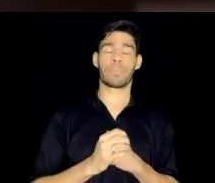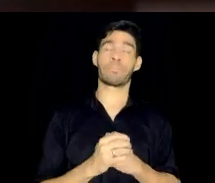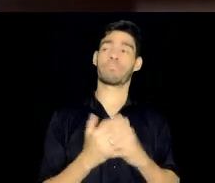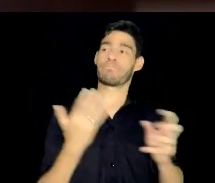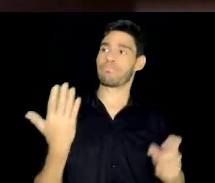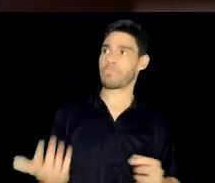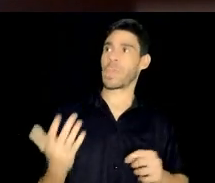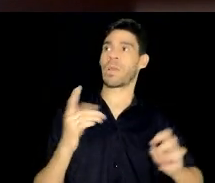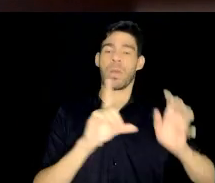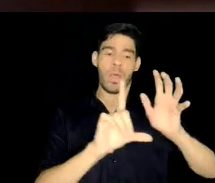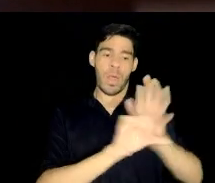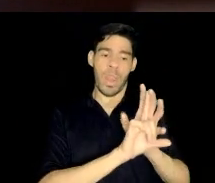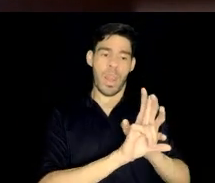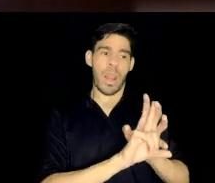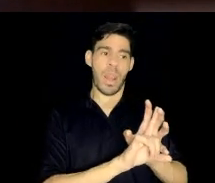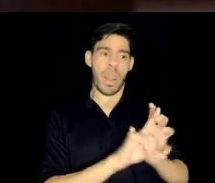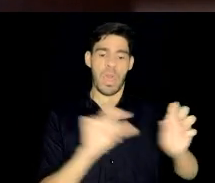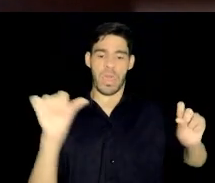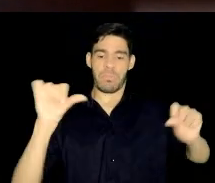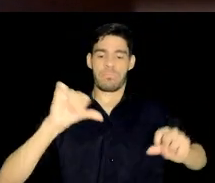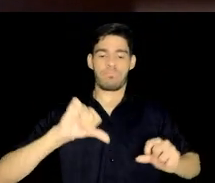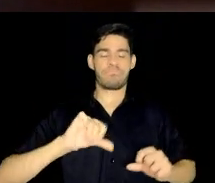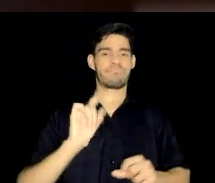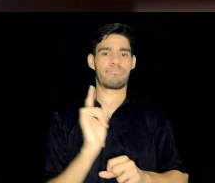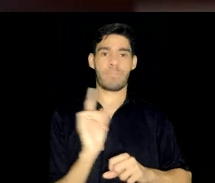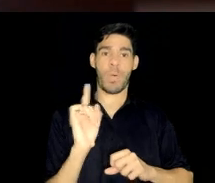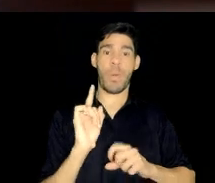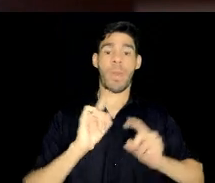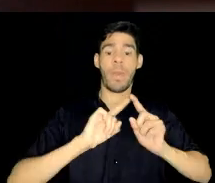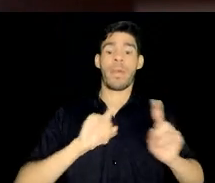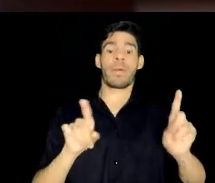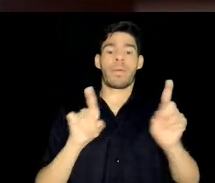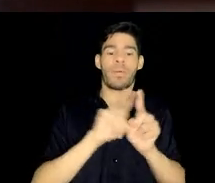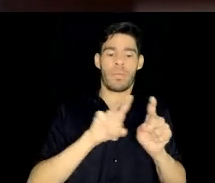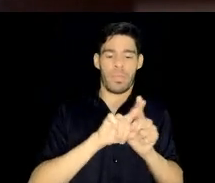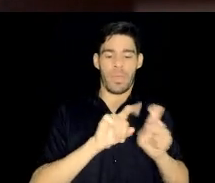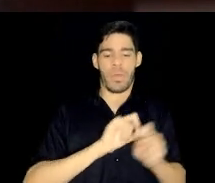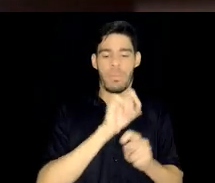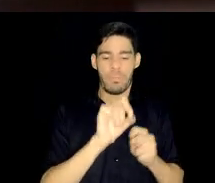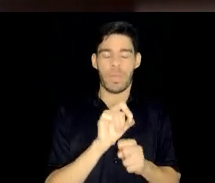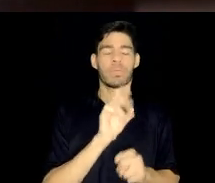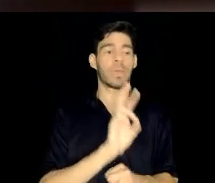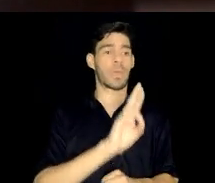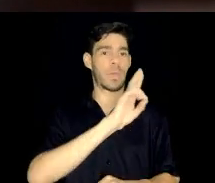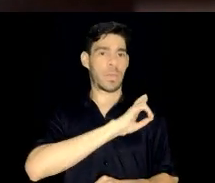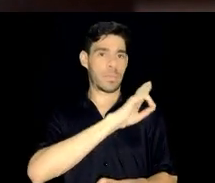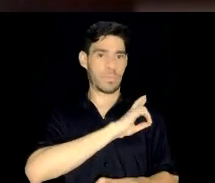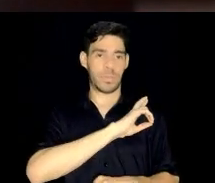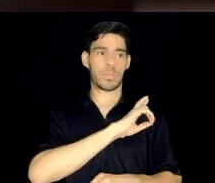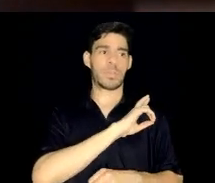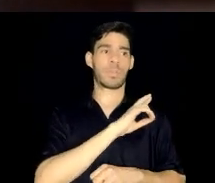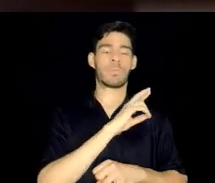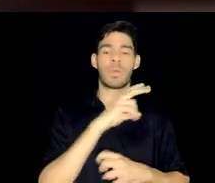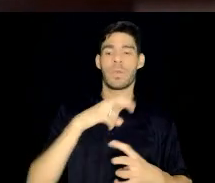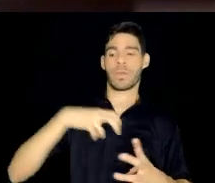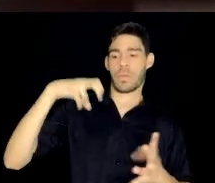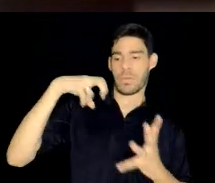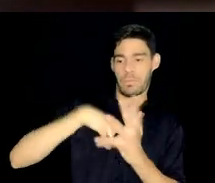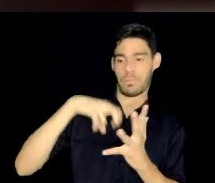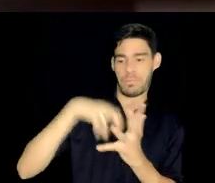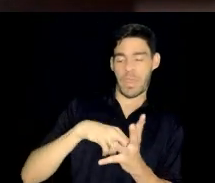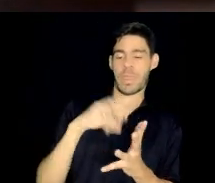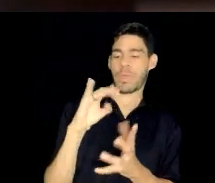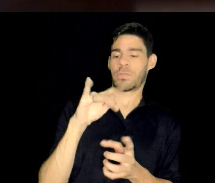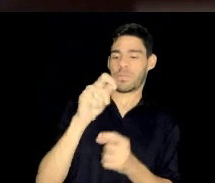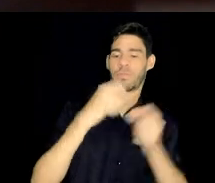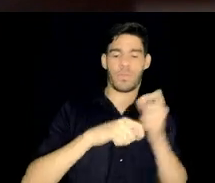ela não é uma lei draconiana nesse aspecto. E também, quanto à responsabilidade